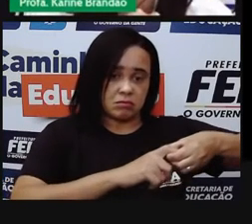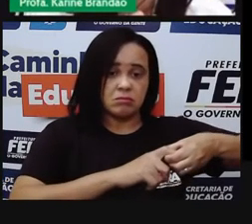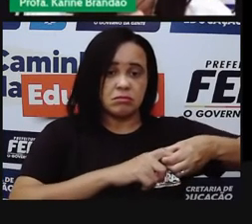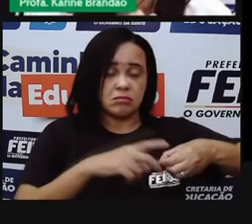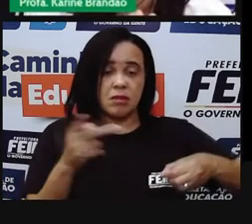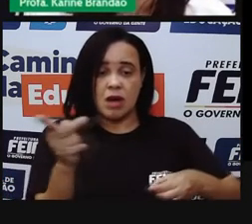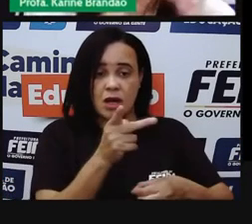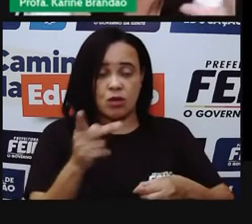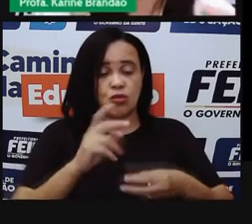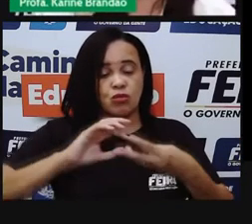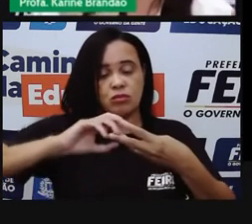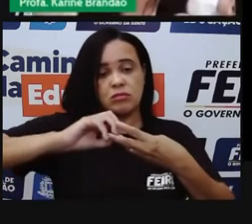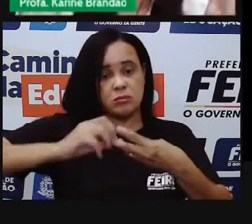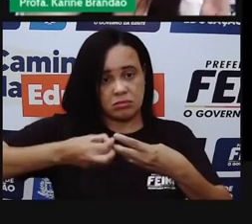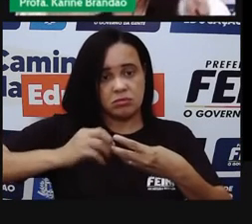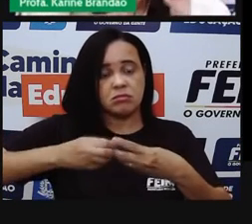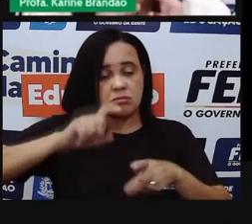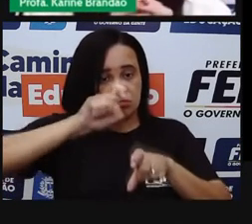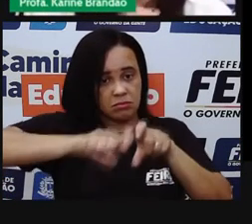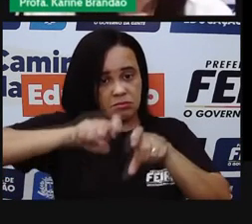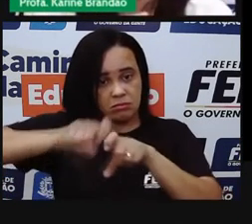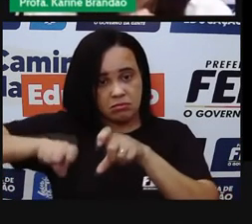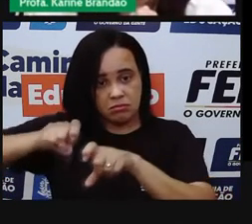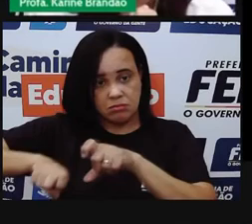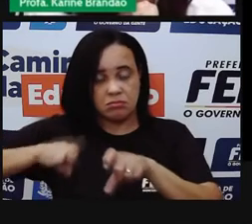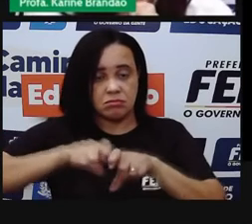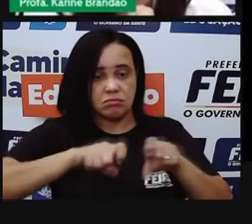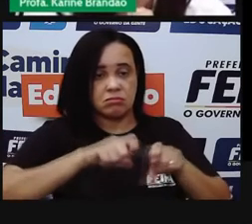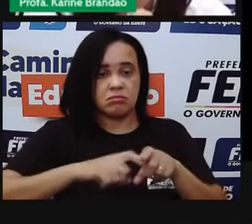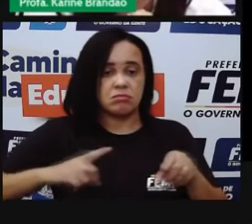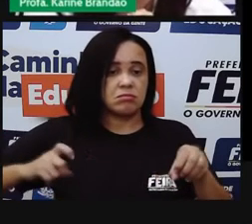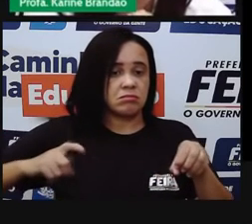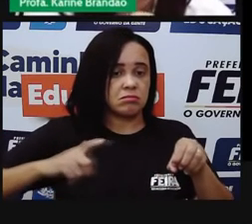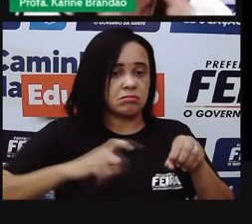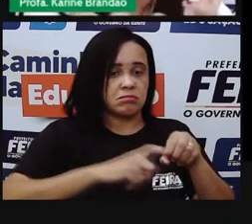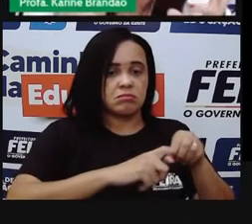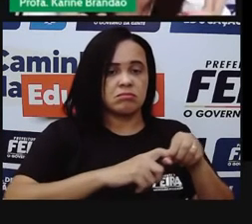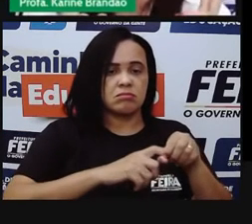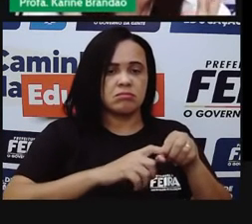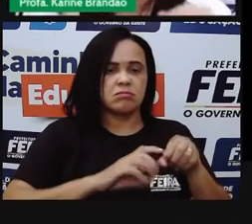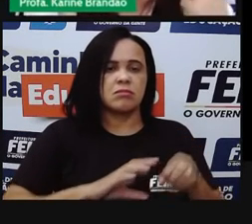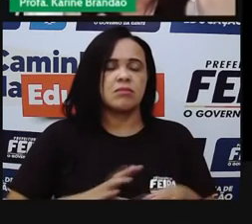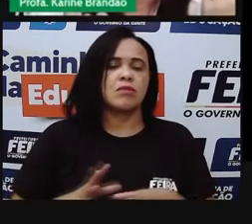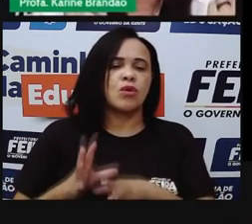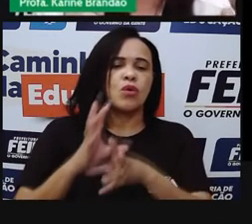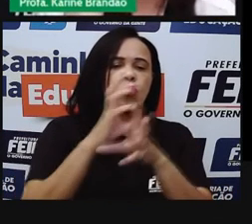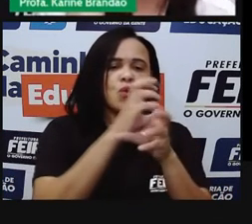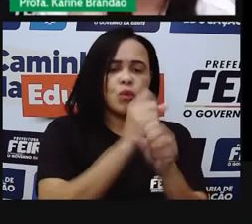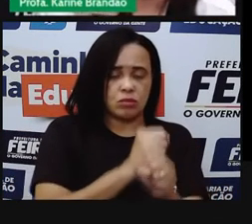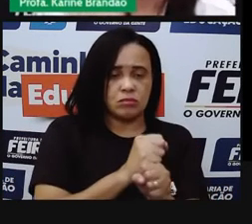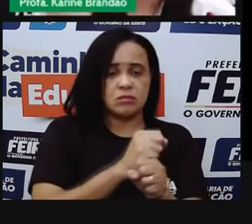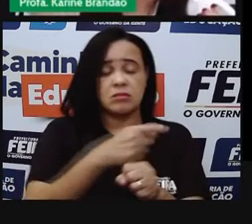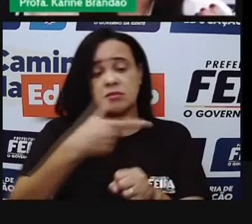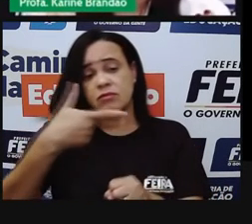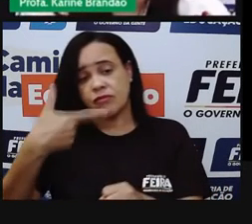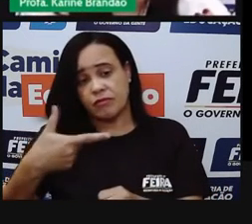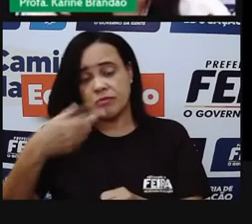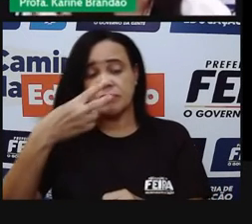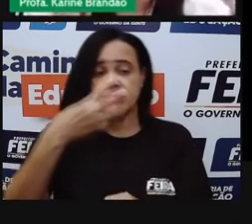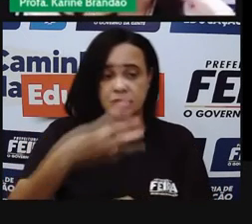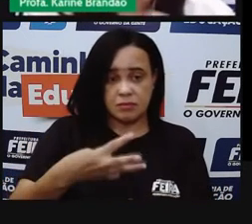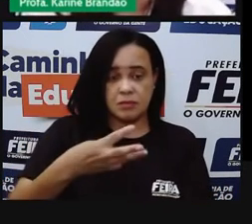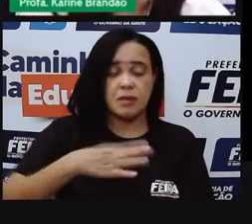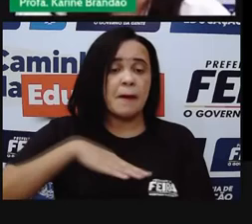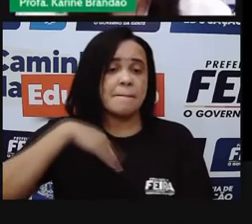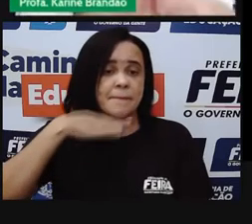dessas duas células do espermatozoide com o óvulo, o que que acontece? Eu somo 23 do meu pai, mas 23